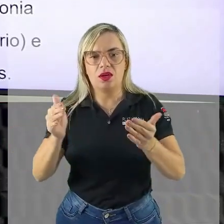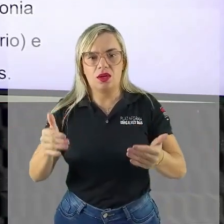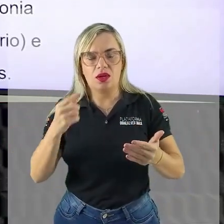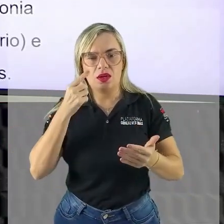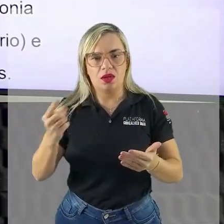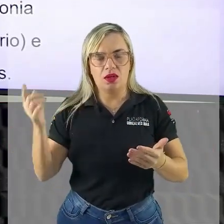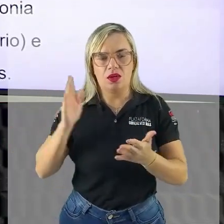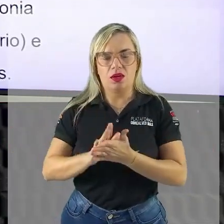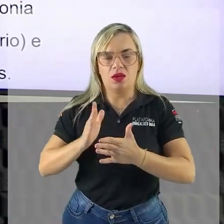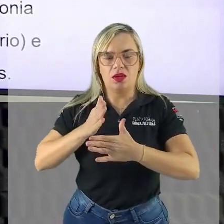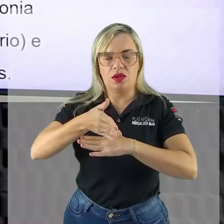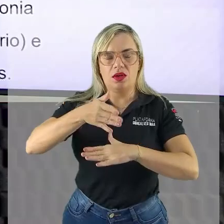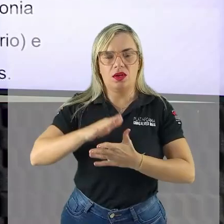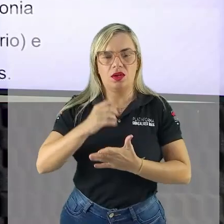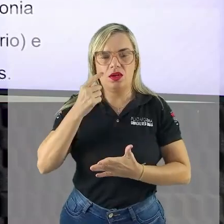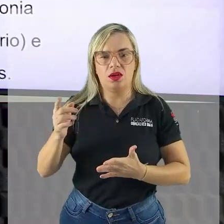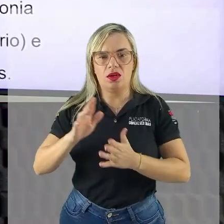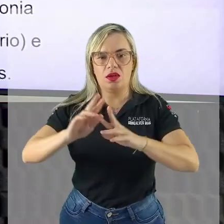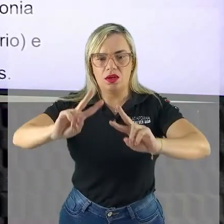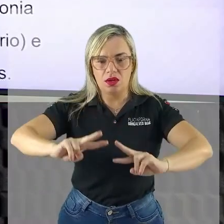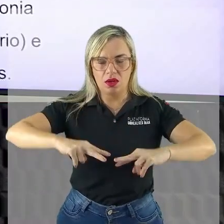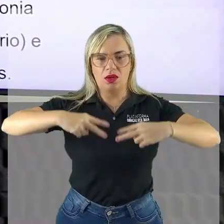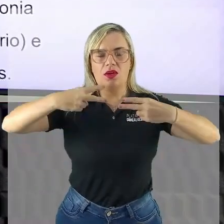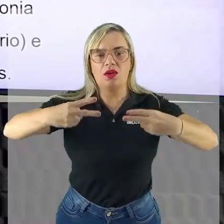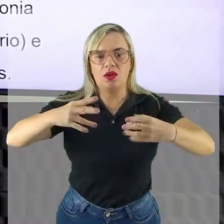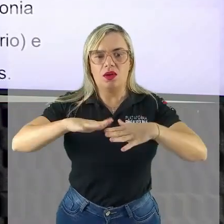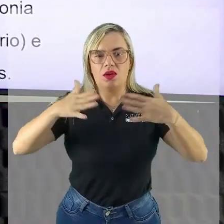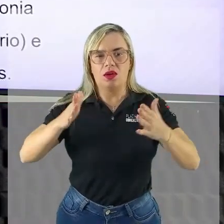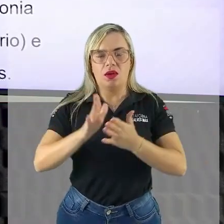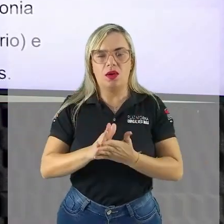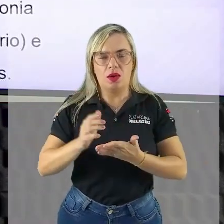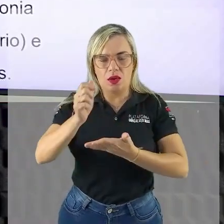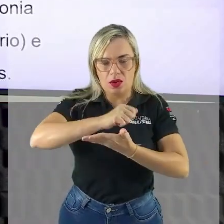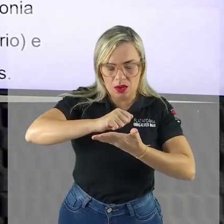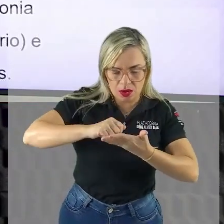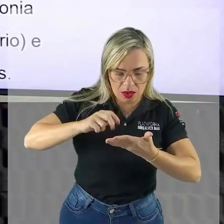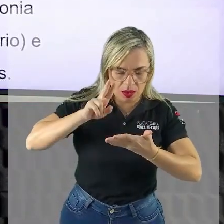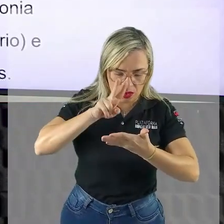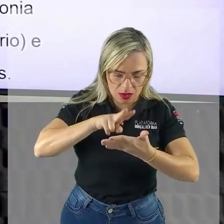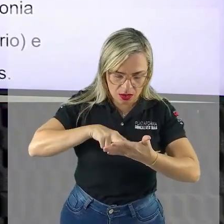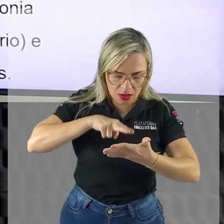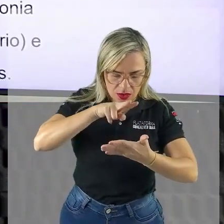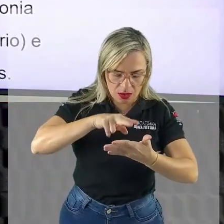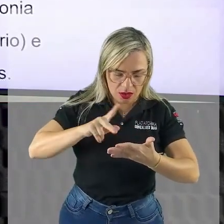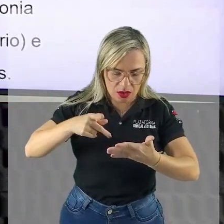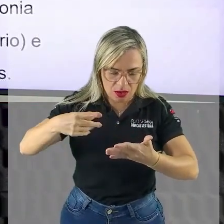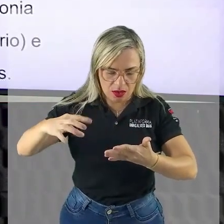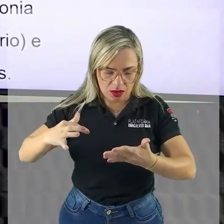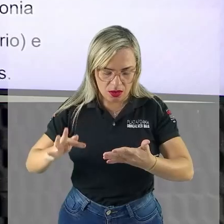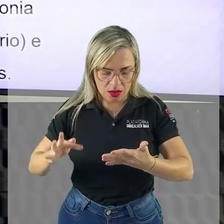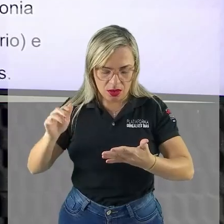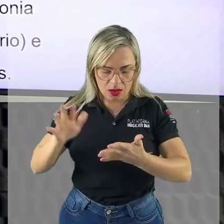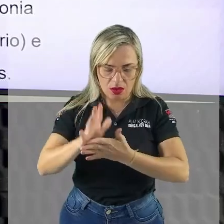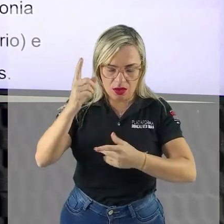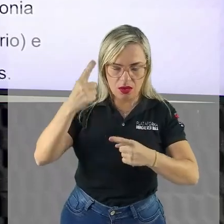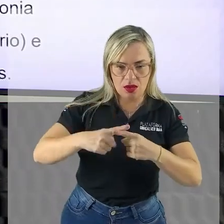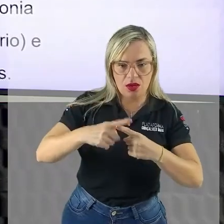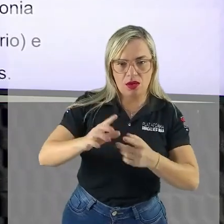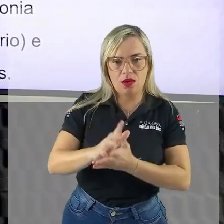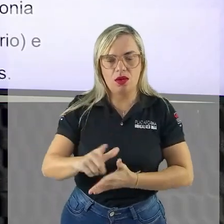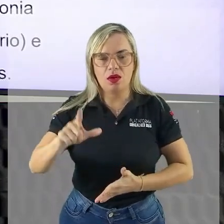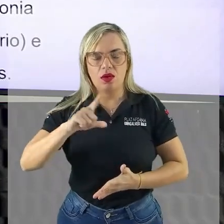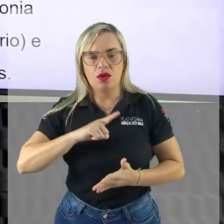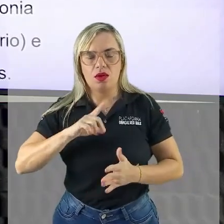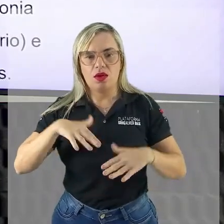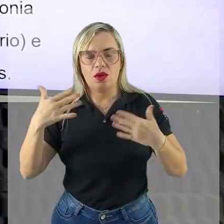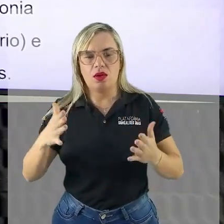você acesse o link, tá? Para dar uma olhadinha no nosso material em PDF. Por quê? Porque tem mais ainda